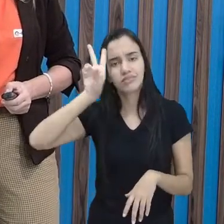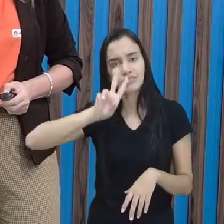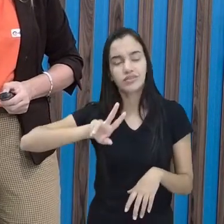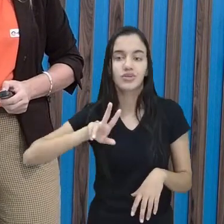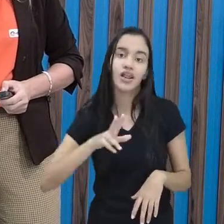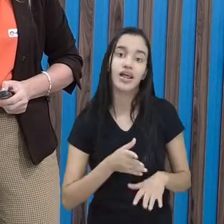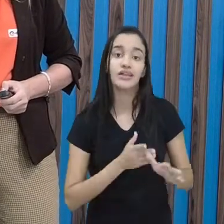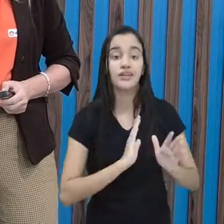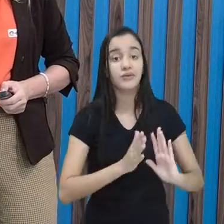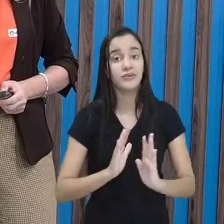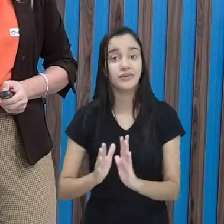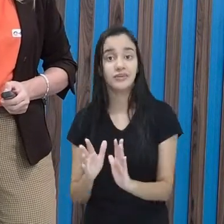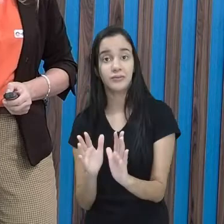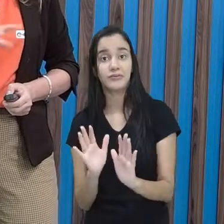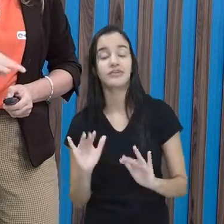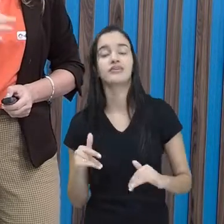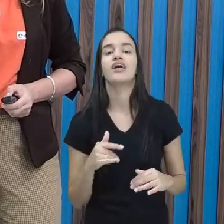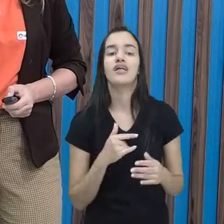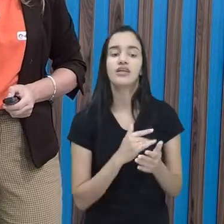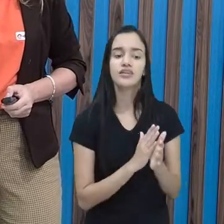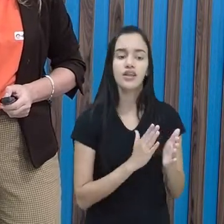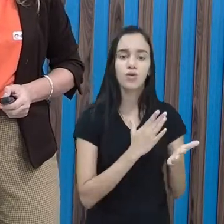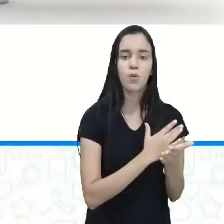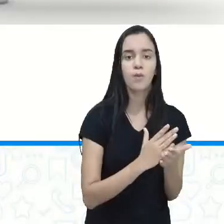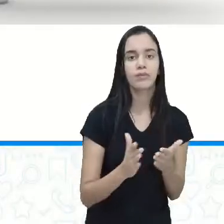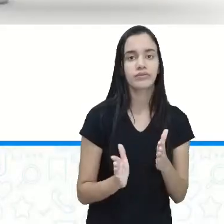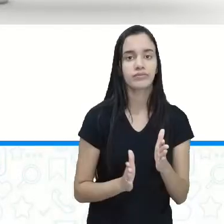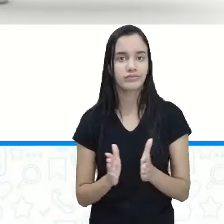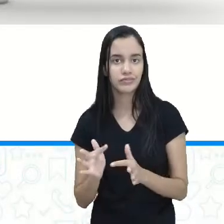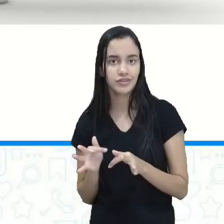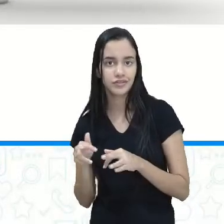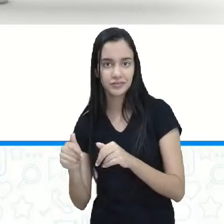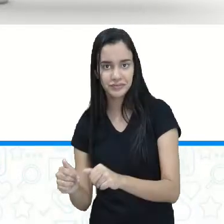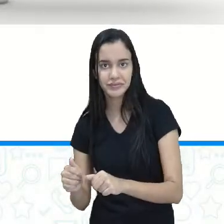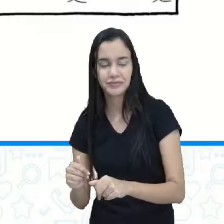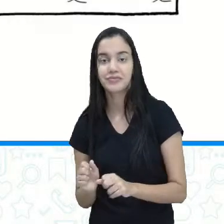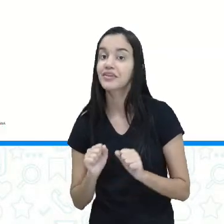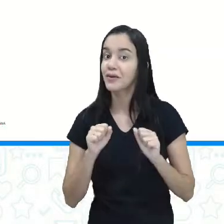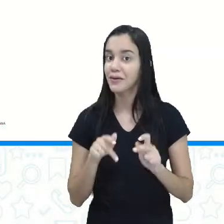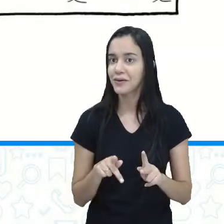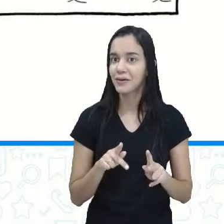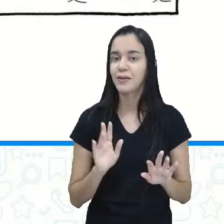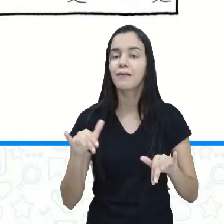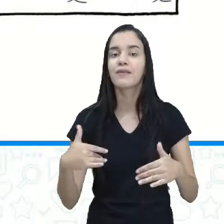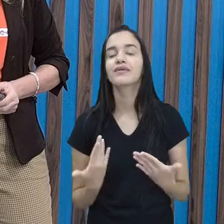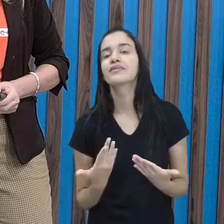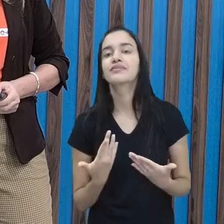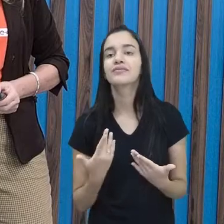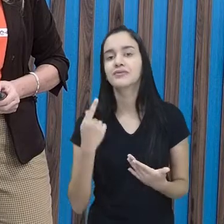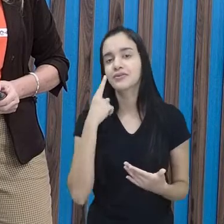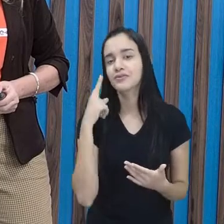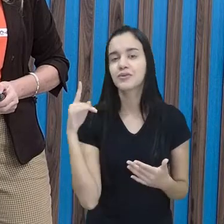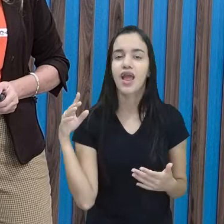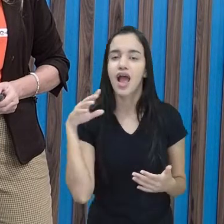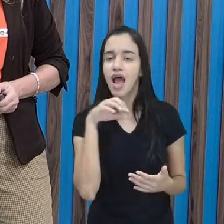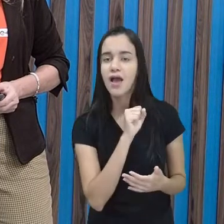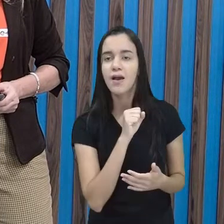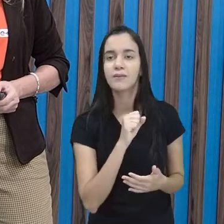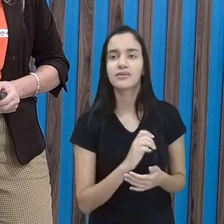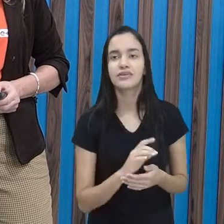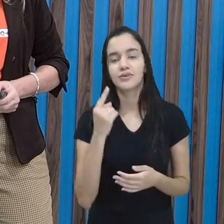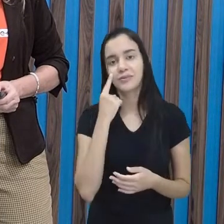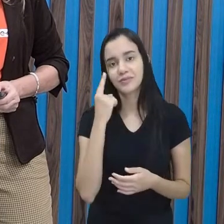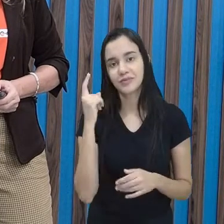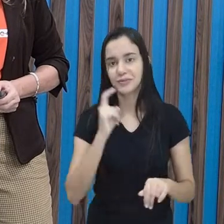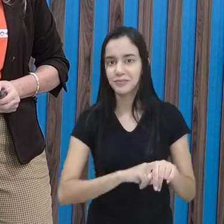uma sequência lógica. Tem começo, meio e fim, tá bom? Deixa eu passar aqui rapidinho esse, porque